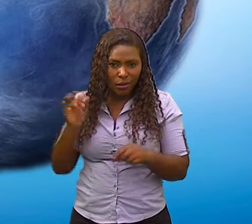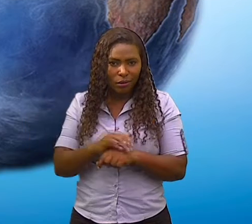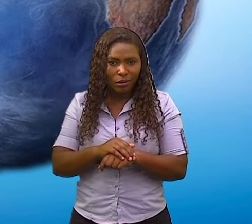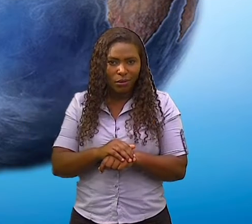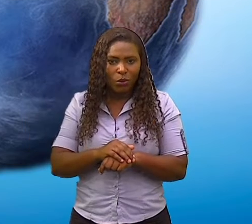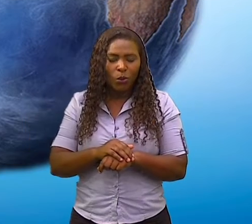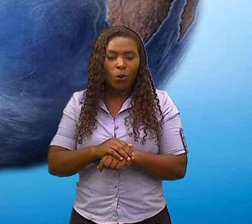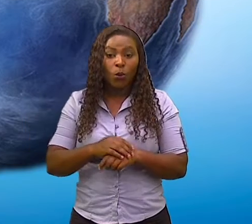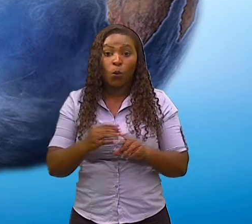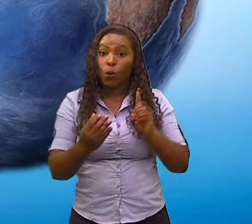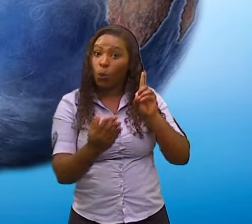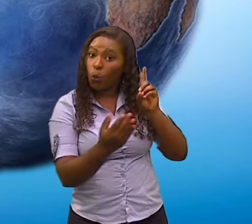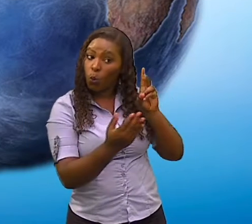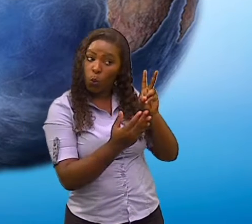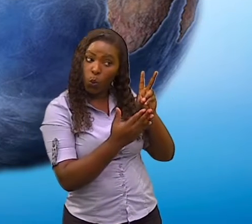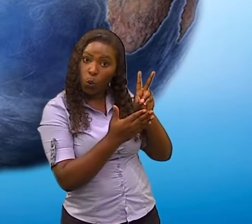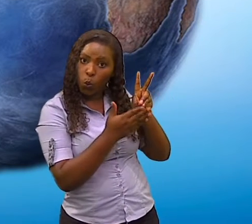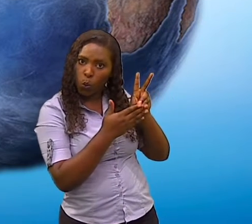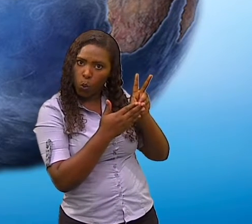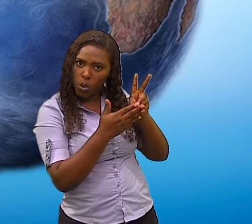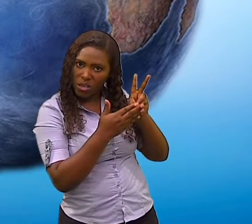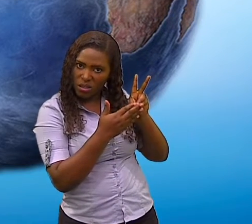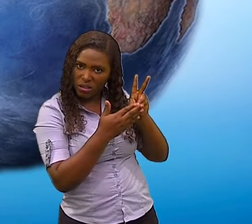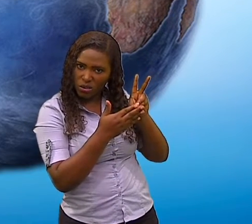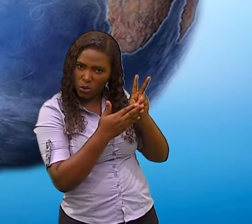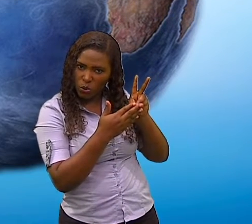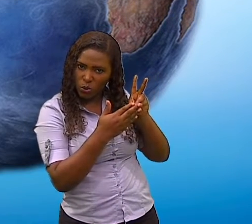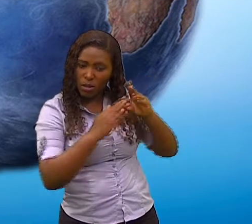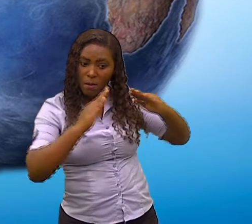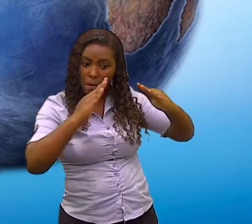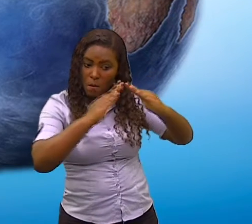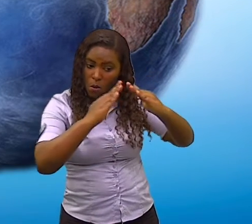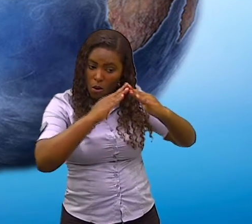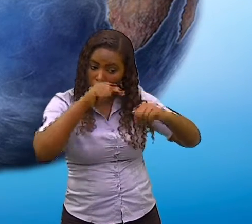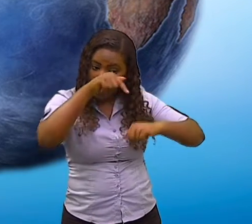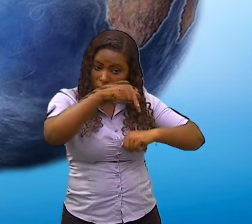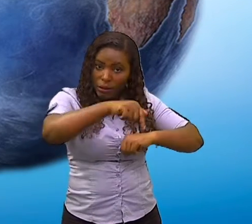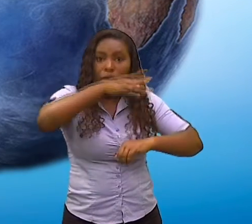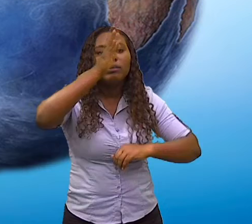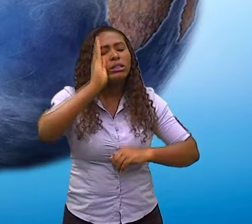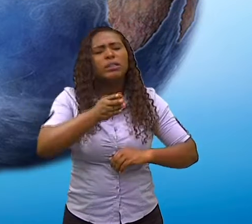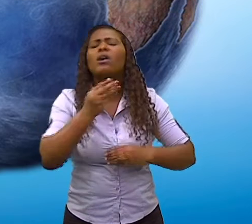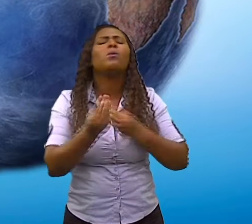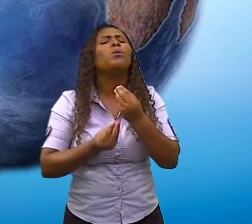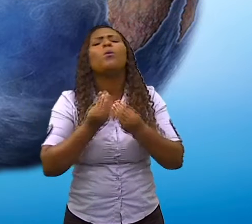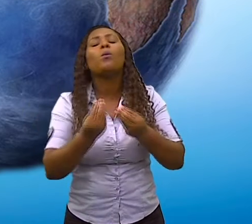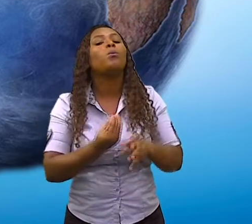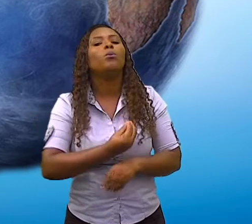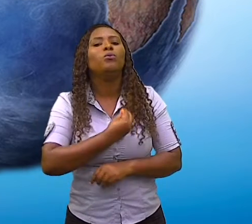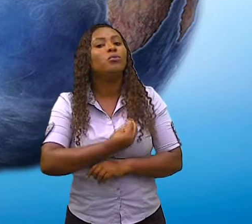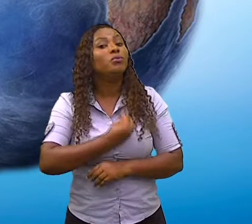falar os primeiros brasileiros, vamos falar os brasileiros de origem de verdade, como que eles viviam?